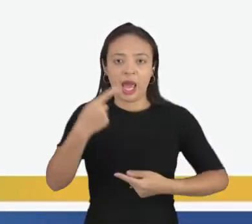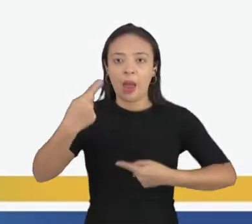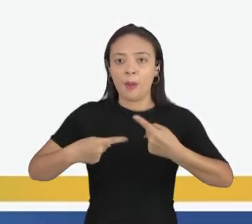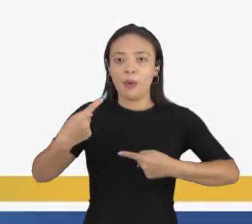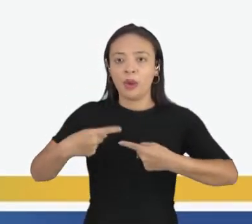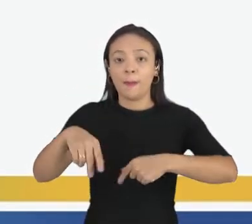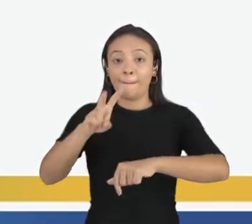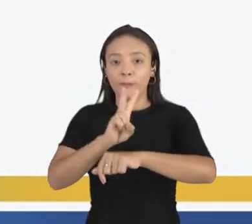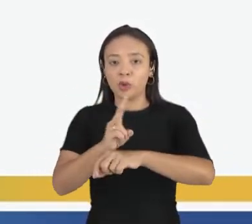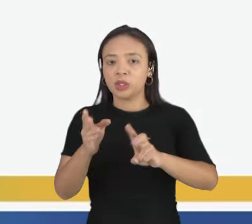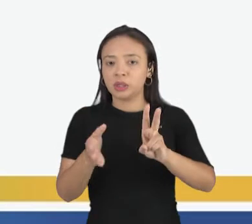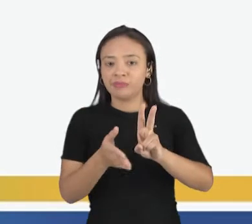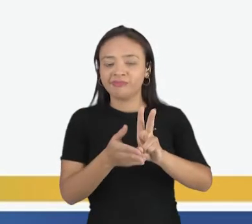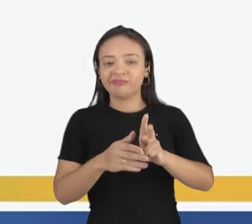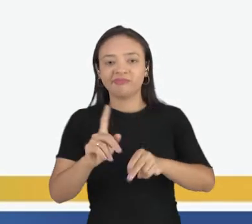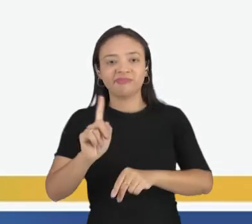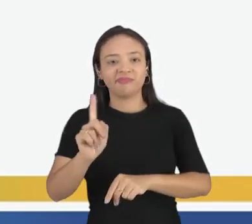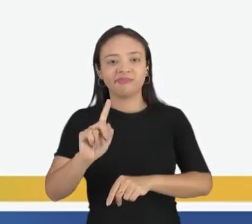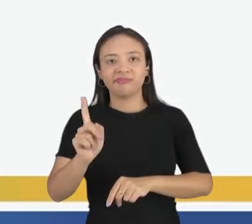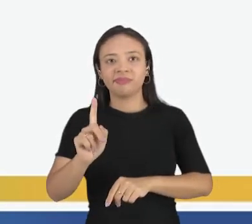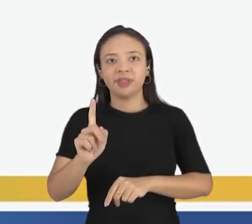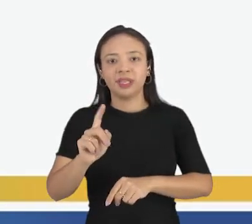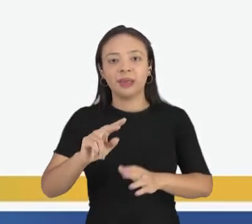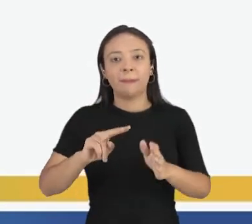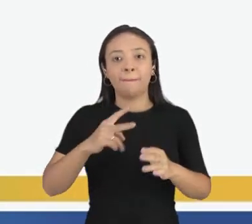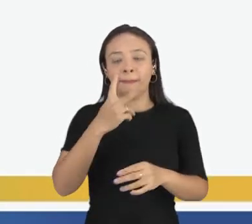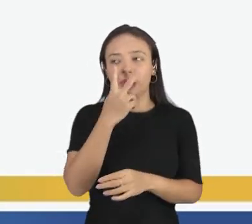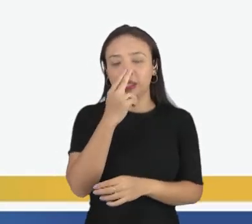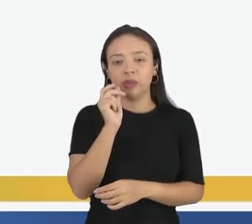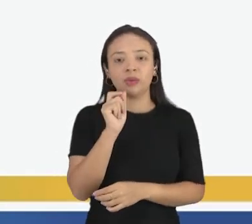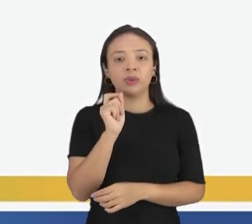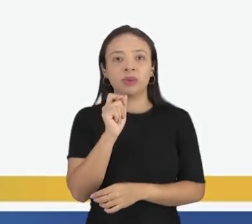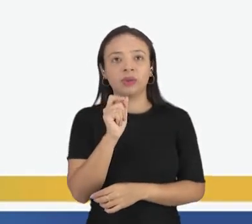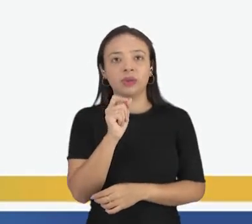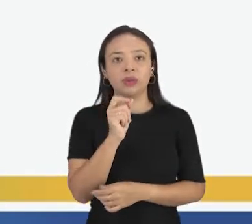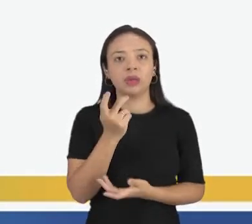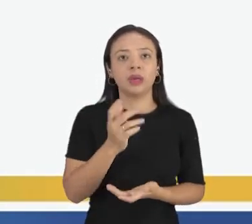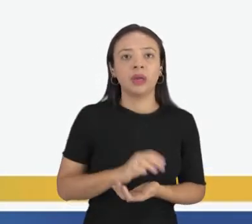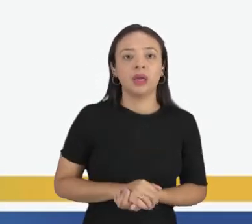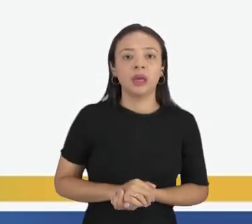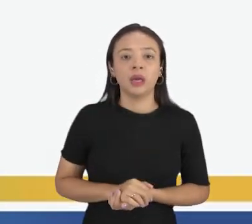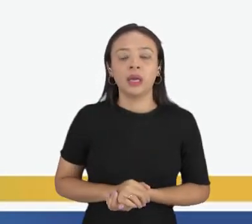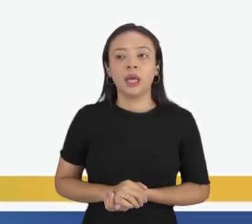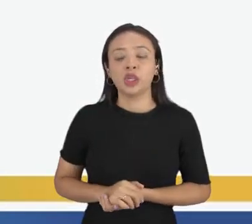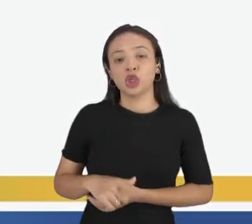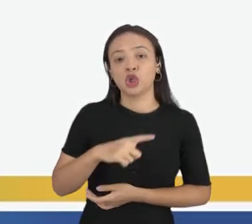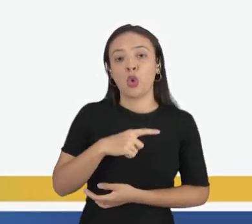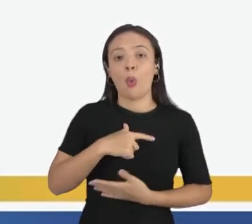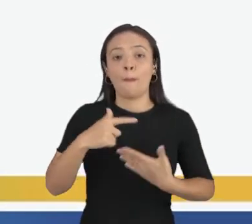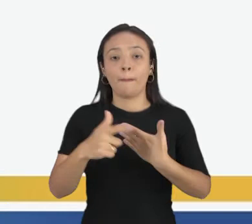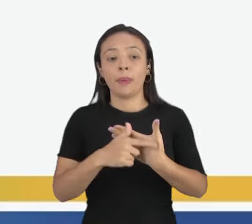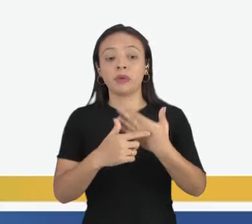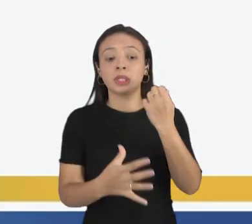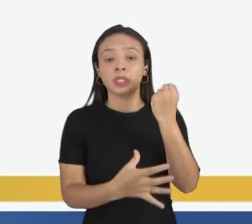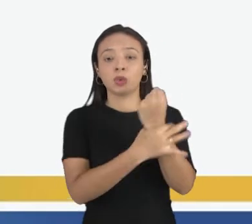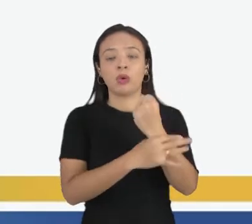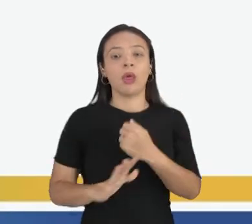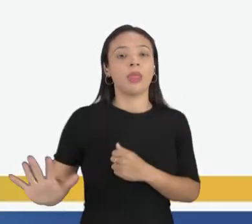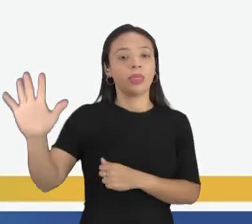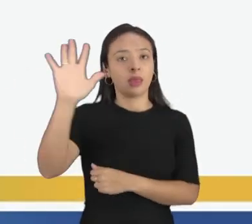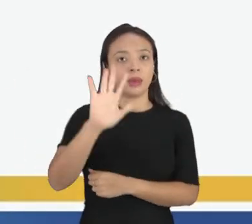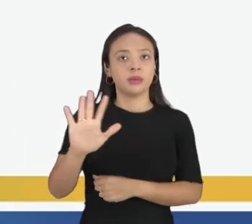indigenista ela foi militarizada e tratada, então, como questão aí de segurança nacional, né? E quando a gente tem uma questão